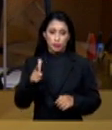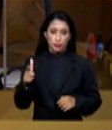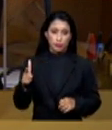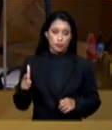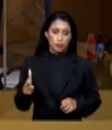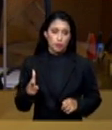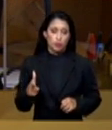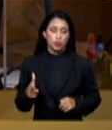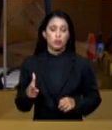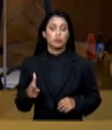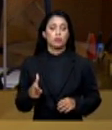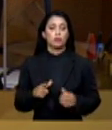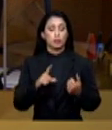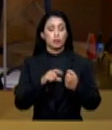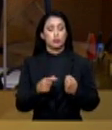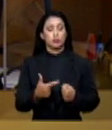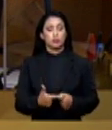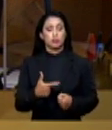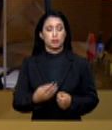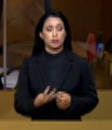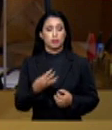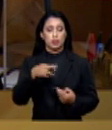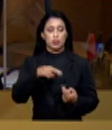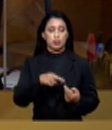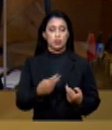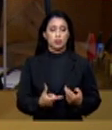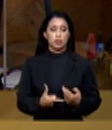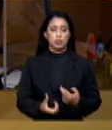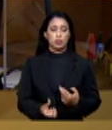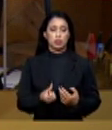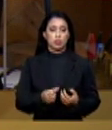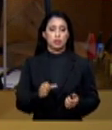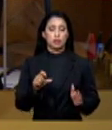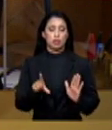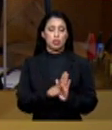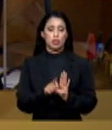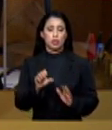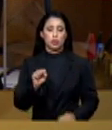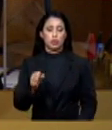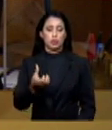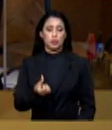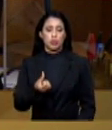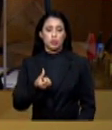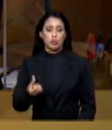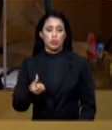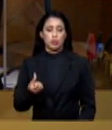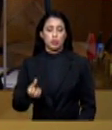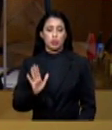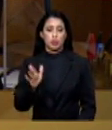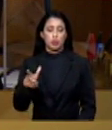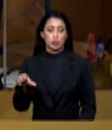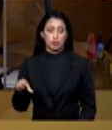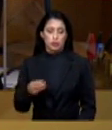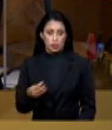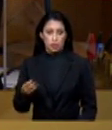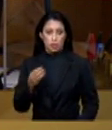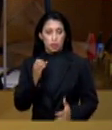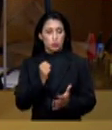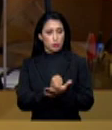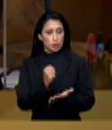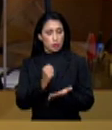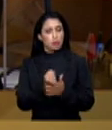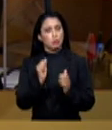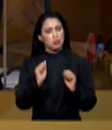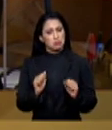conforme previsto no artigo 24 inciso 26 da Lei 8666 93 a celebração de contrato poderia